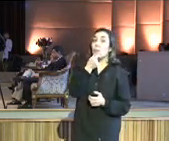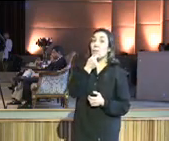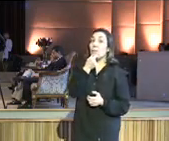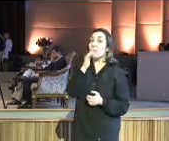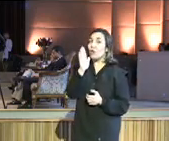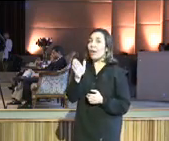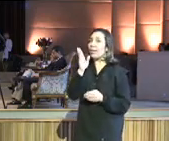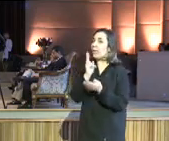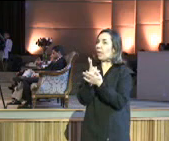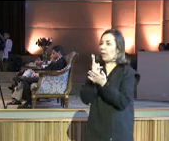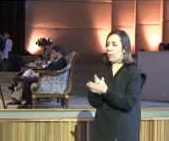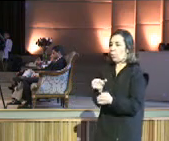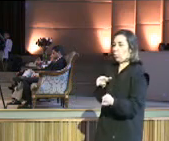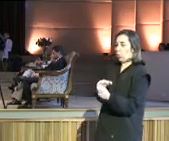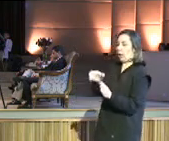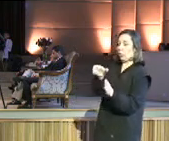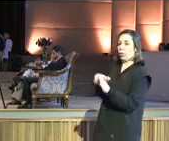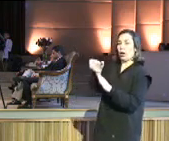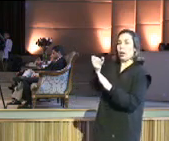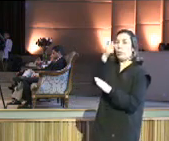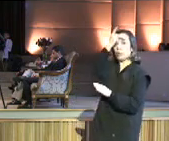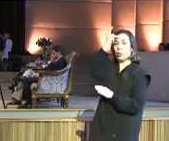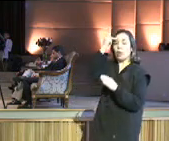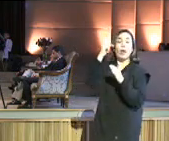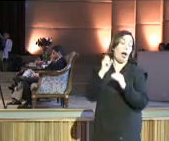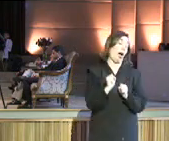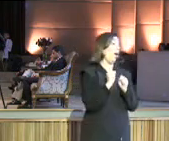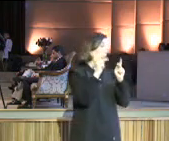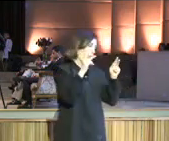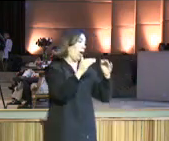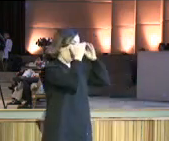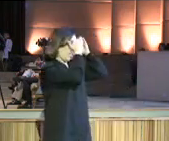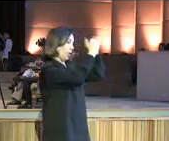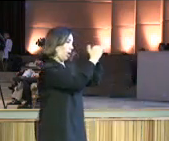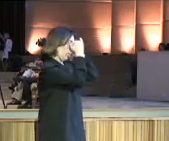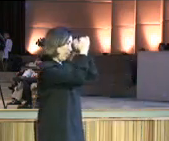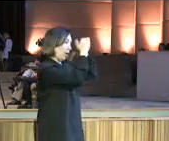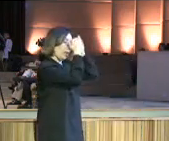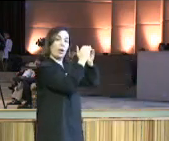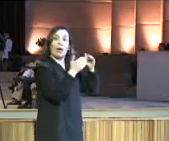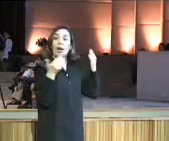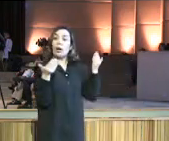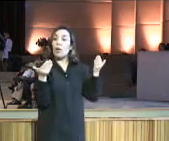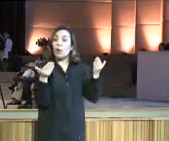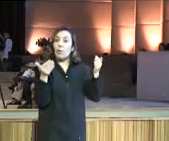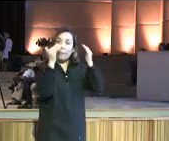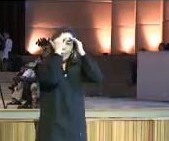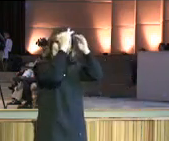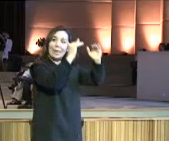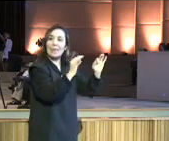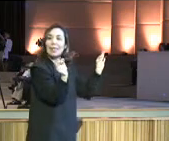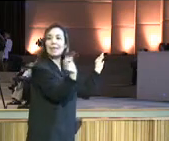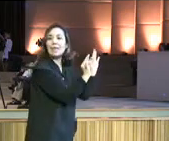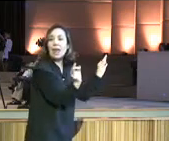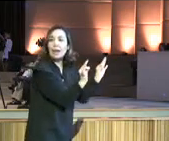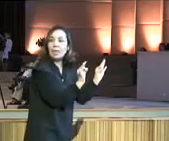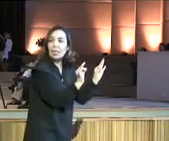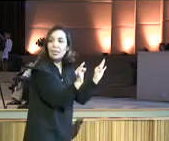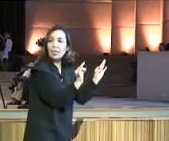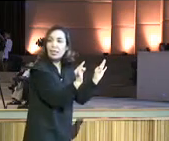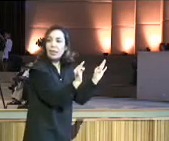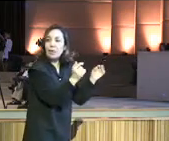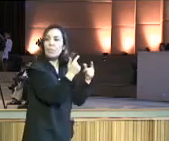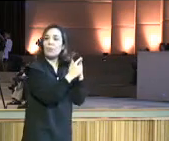de Aitofel. Foi rejeitado porque o Senhor era o escudo de